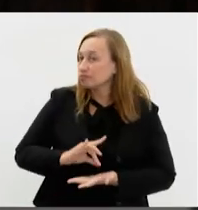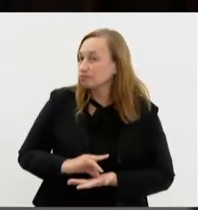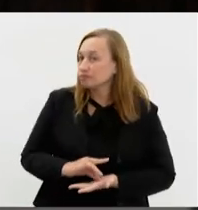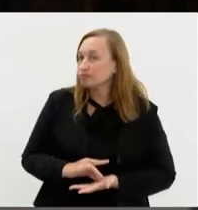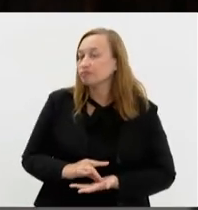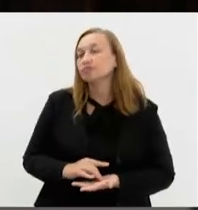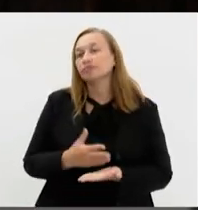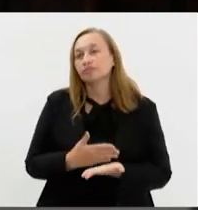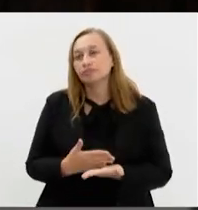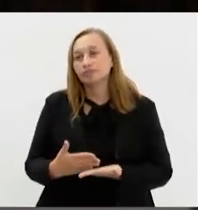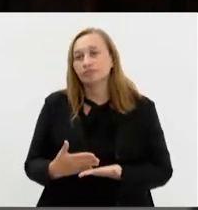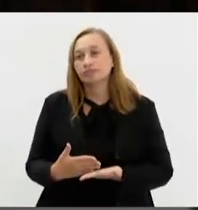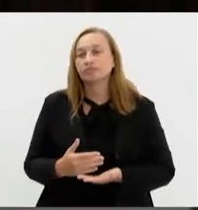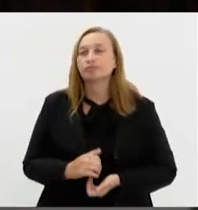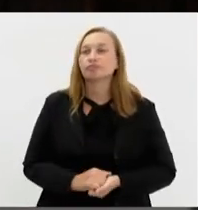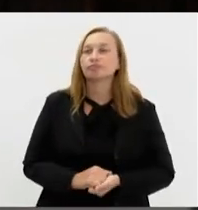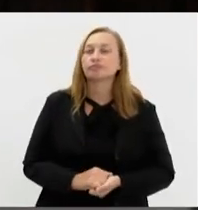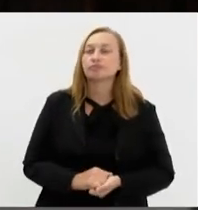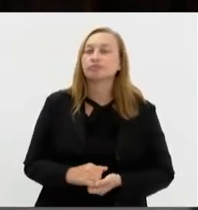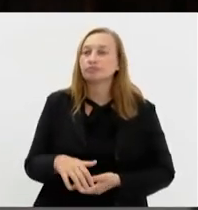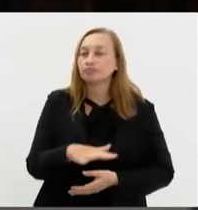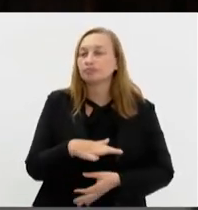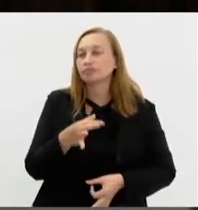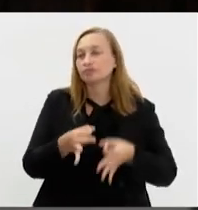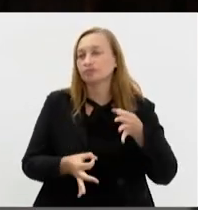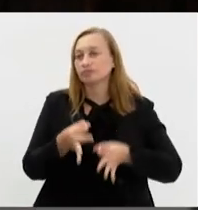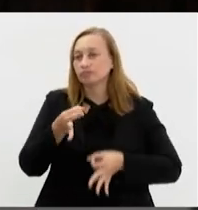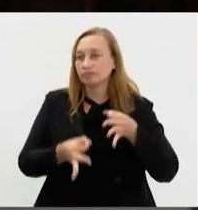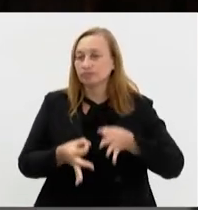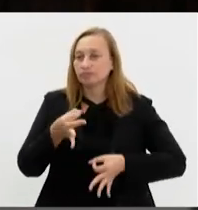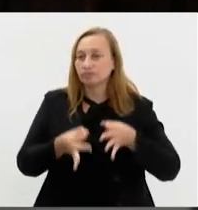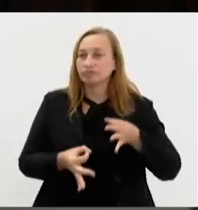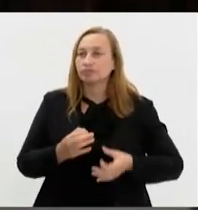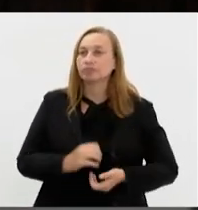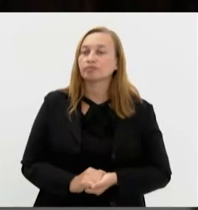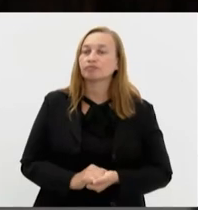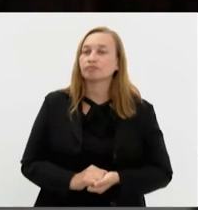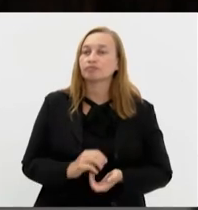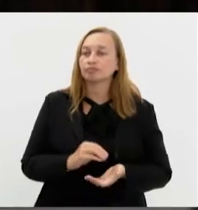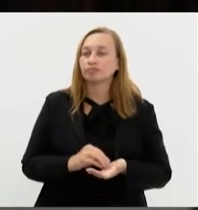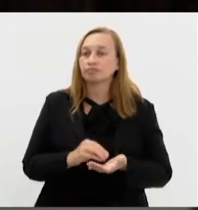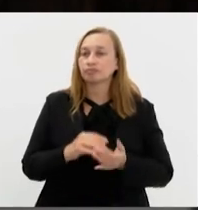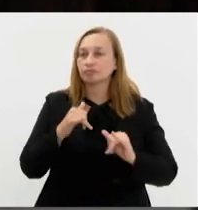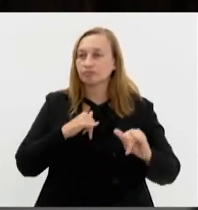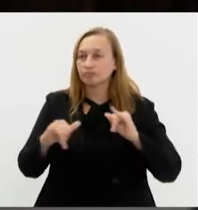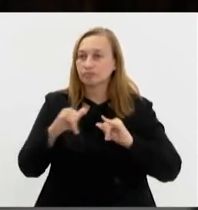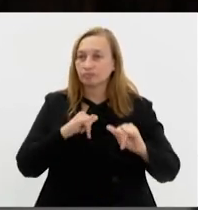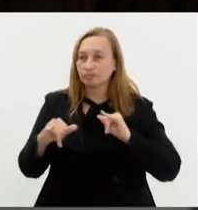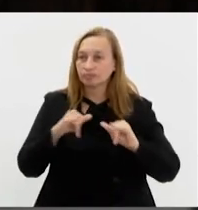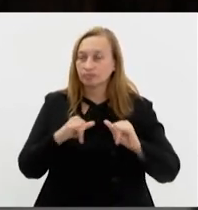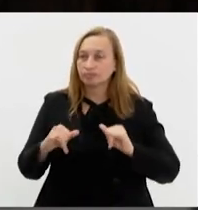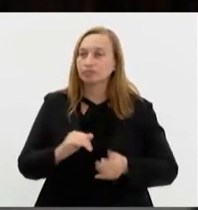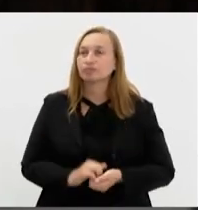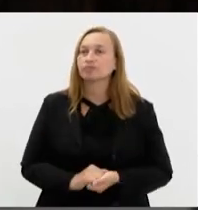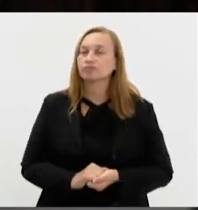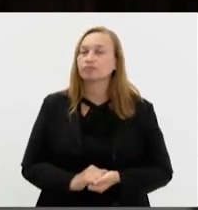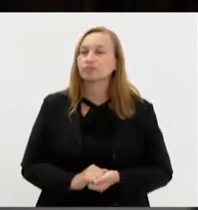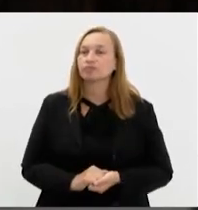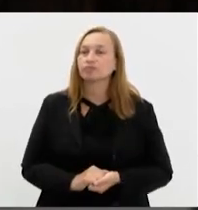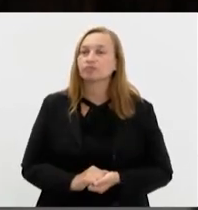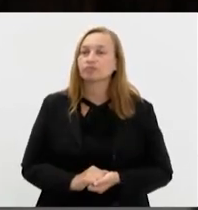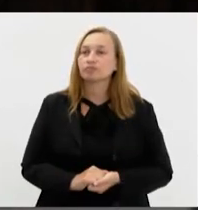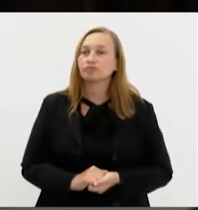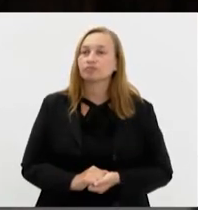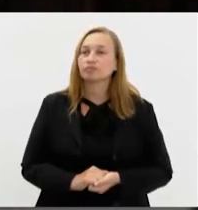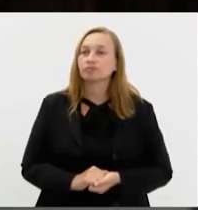gente a partir daí passar pros contornos jurídicos do que seria a desinformação passível de atuação e de ser coibida